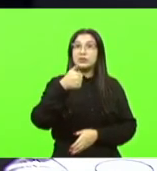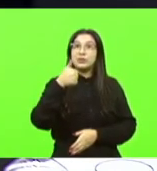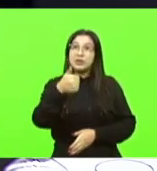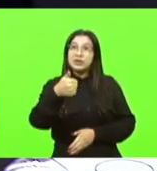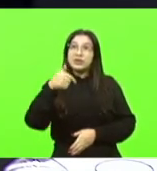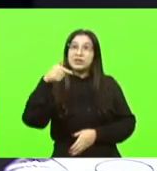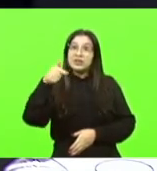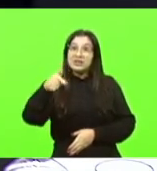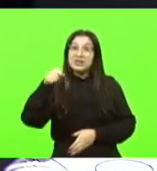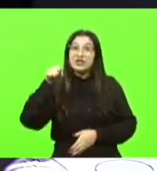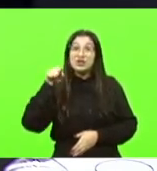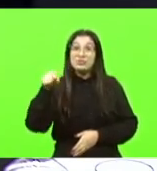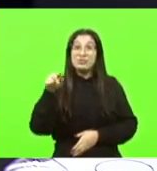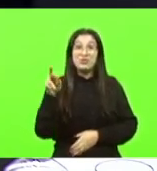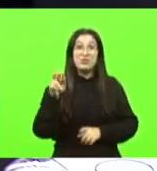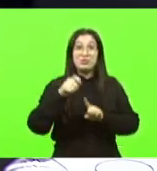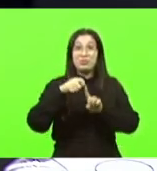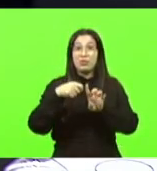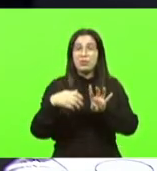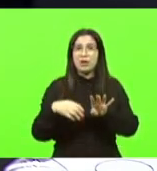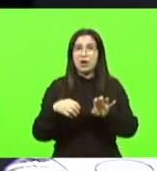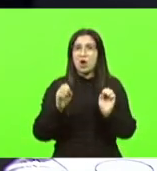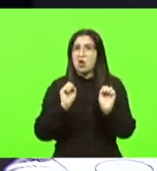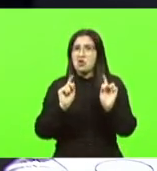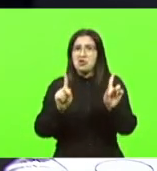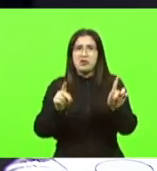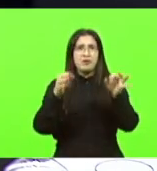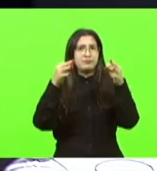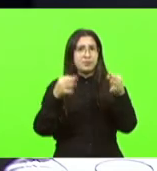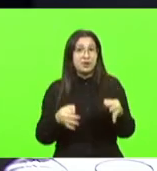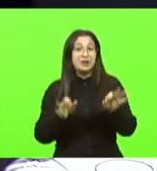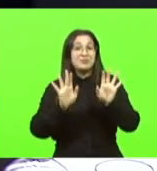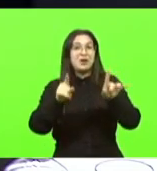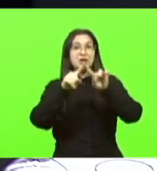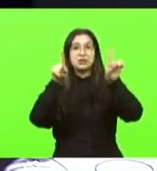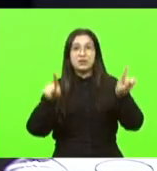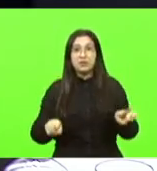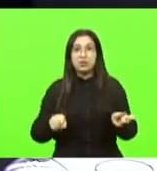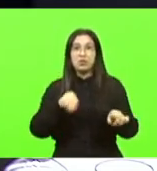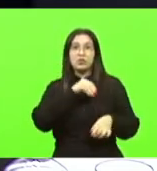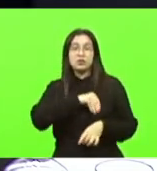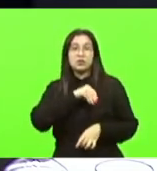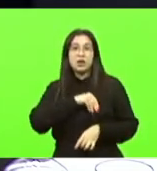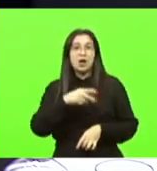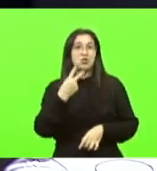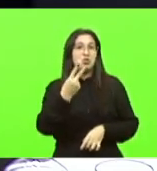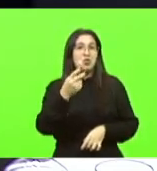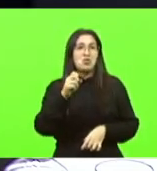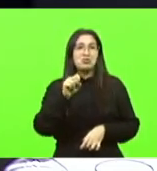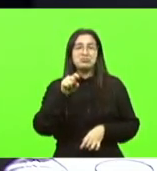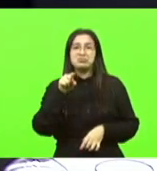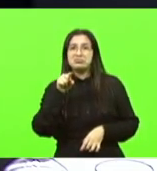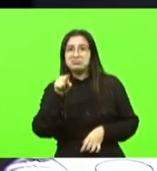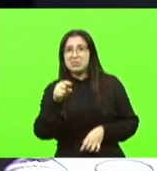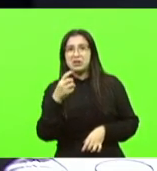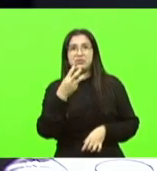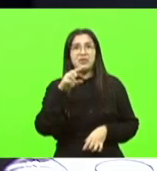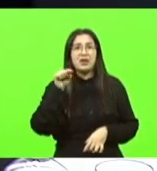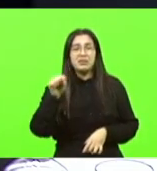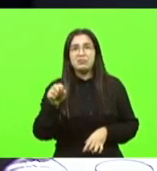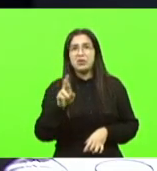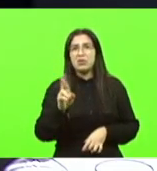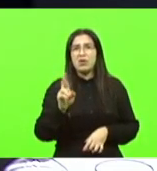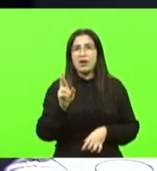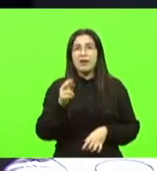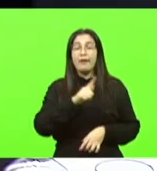Ninguém fala nada tá tudo certo mas para o servidor que ganha dois três mil reais por mês governo vai lá e dá mais uma